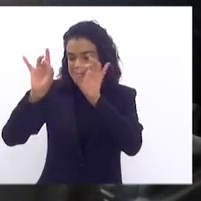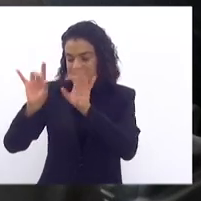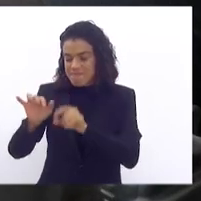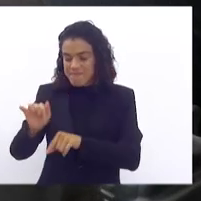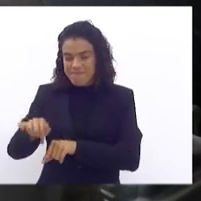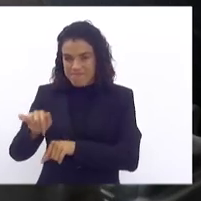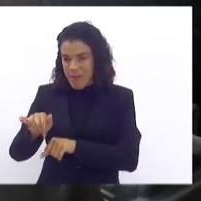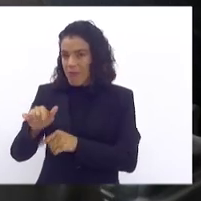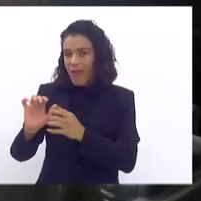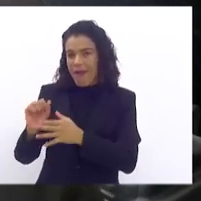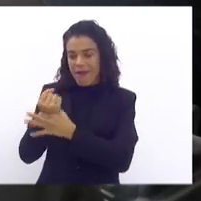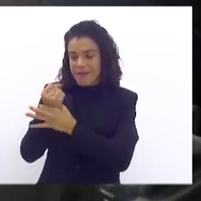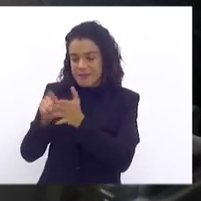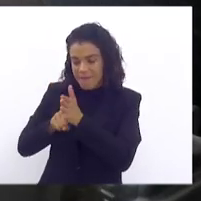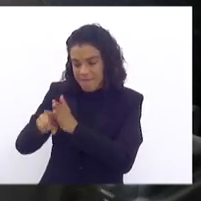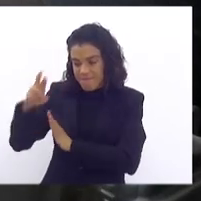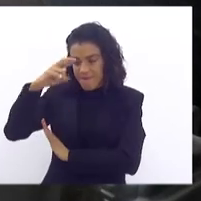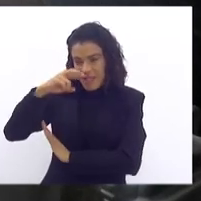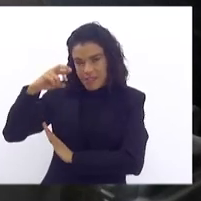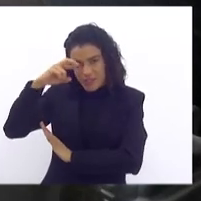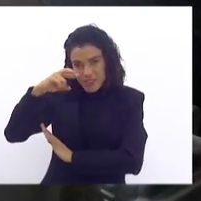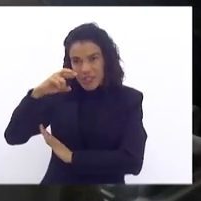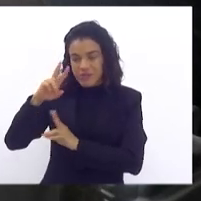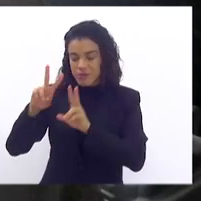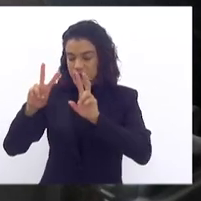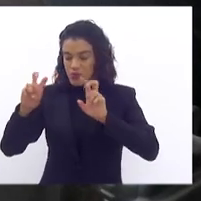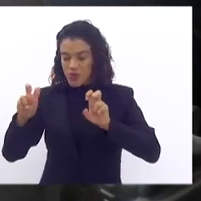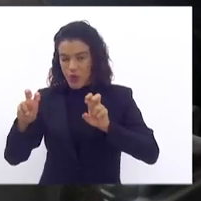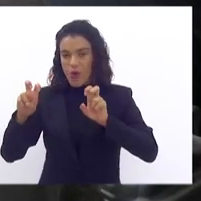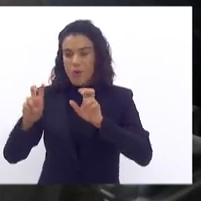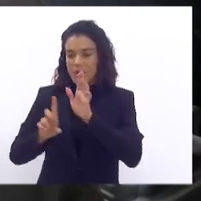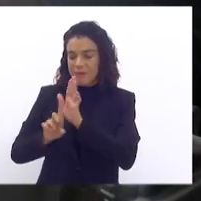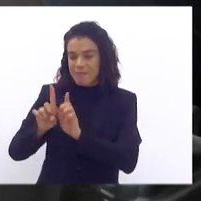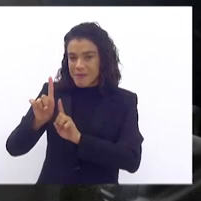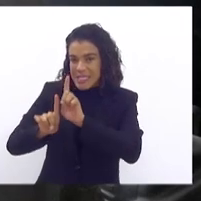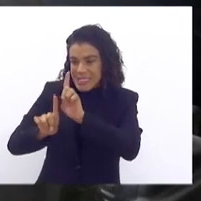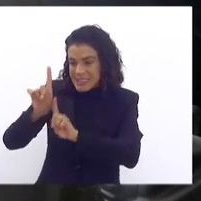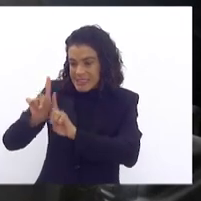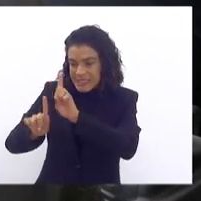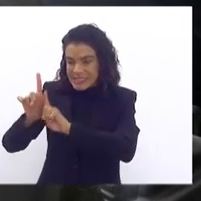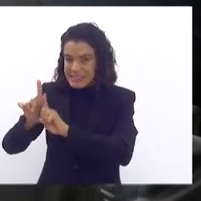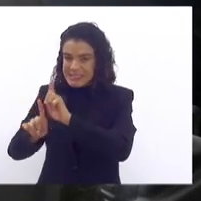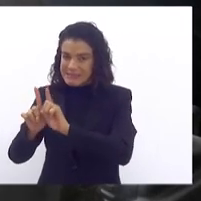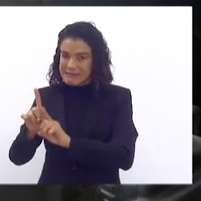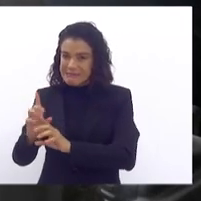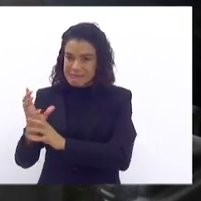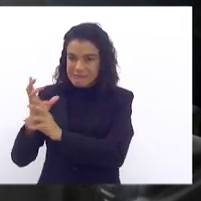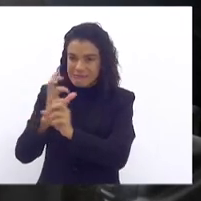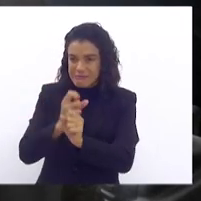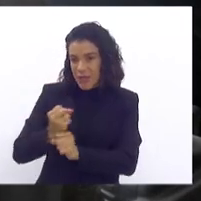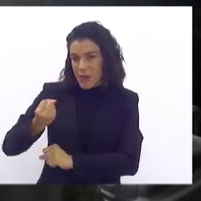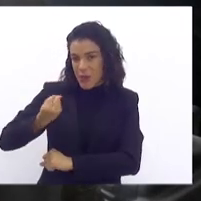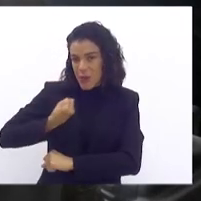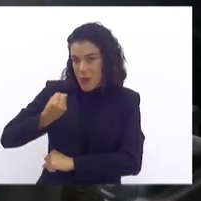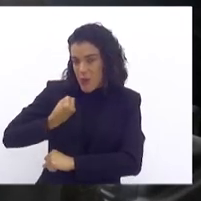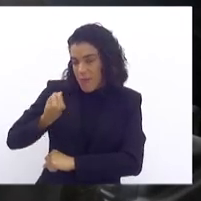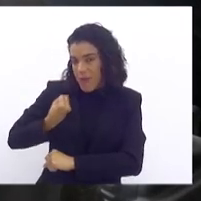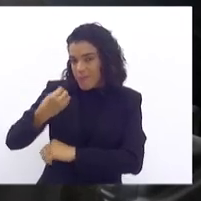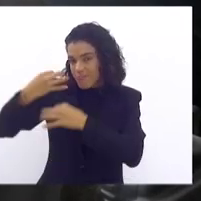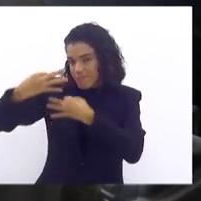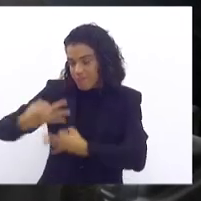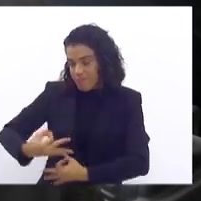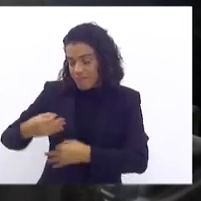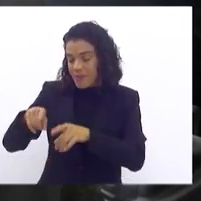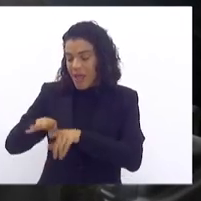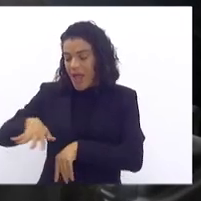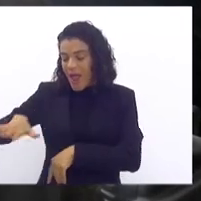a garantia da investigação e recuperação das estatísticas. Eu acho que isso é fundamental, a criação de um banco de dados para isso, no